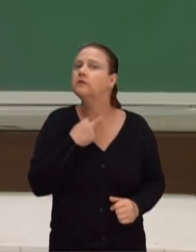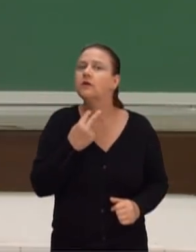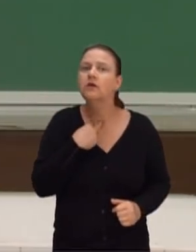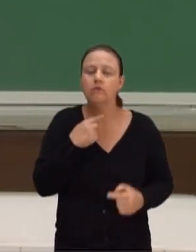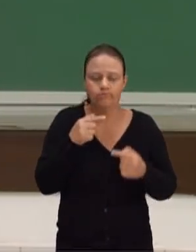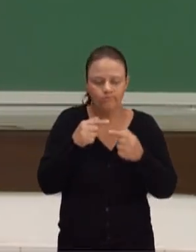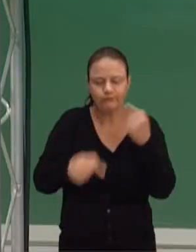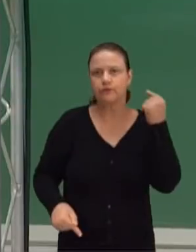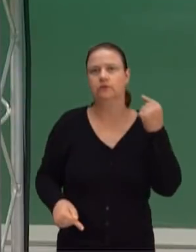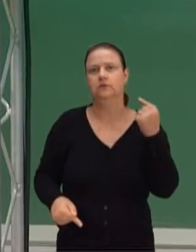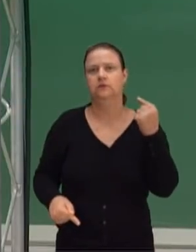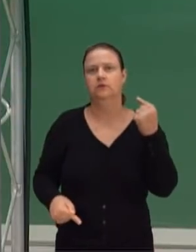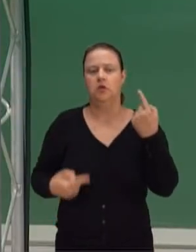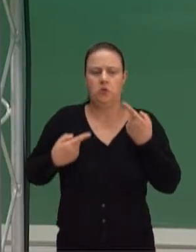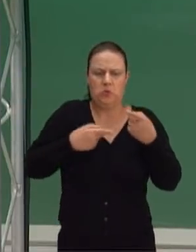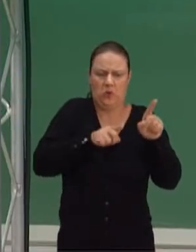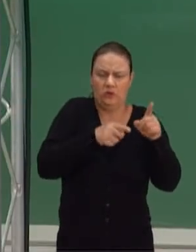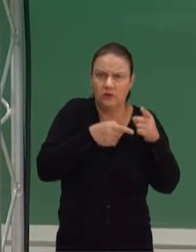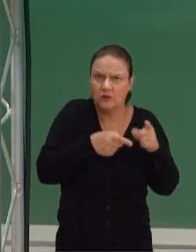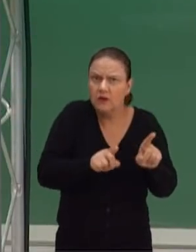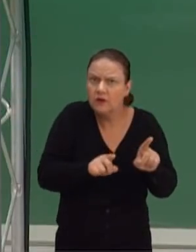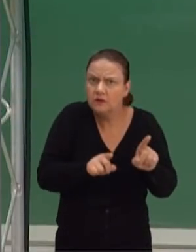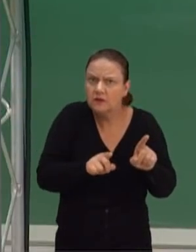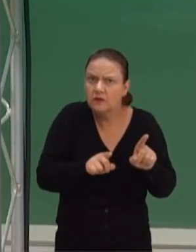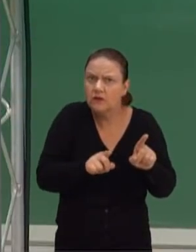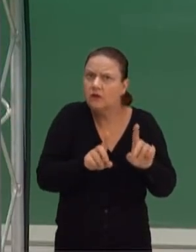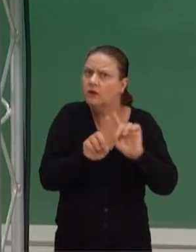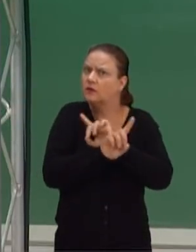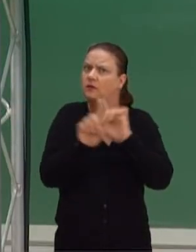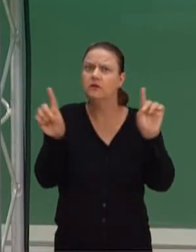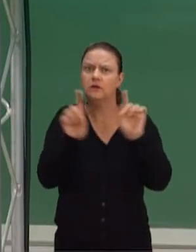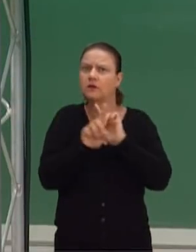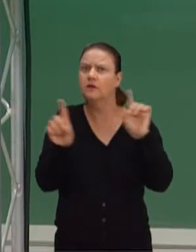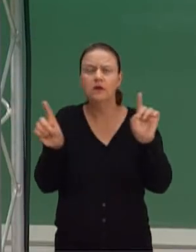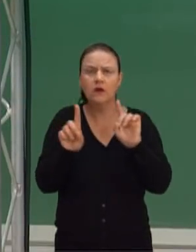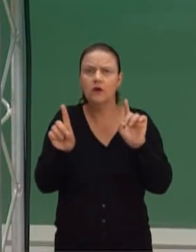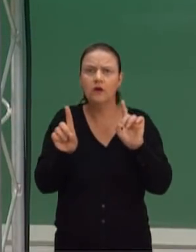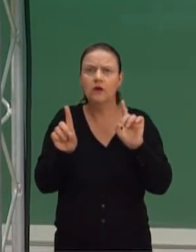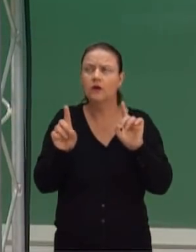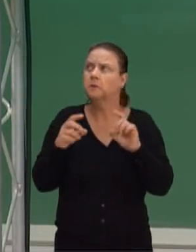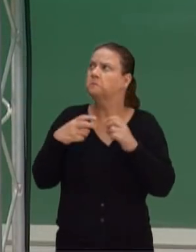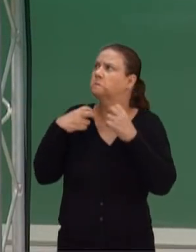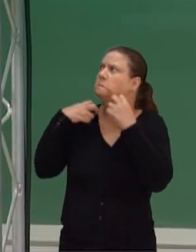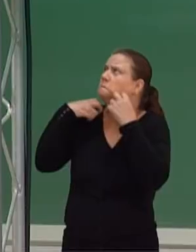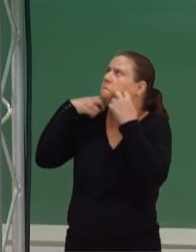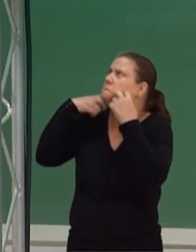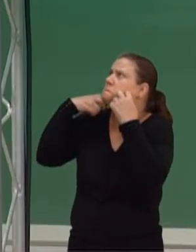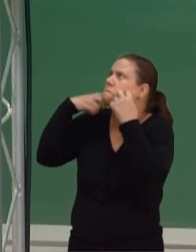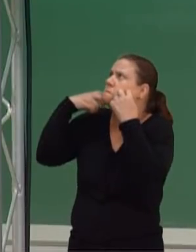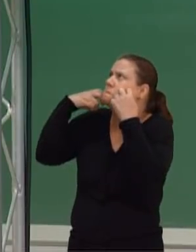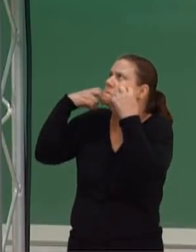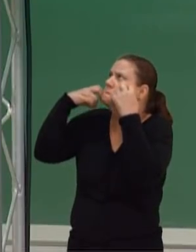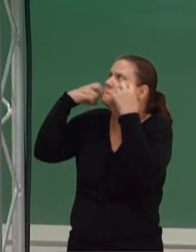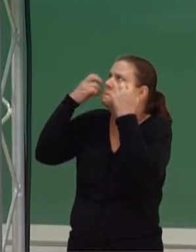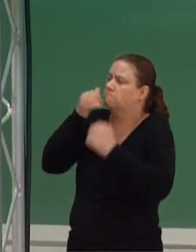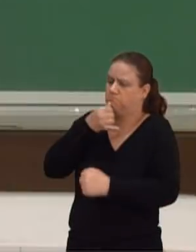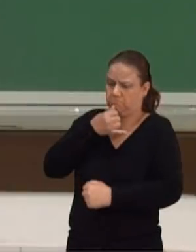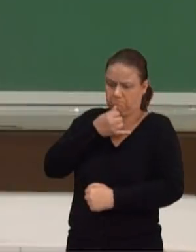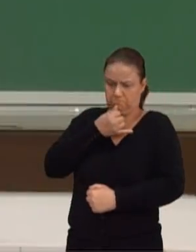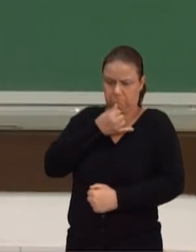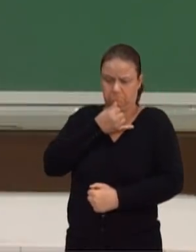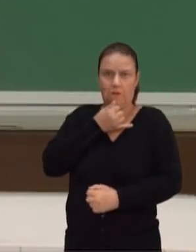de chacota. O texto do nosso colega não pode servir para que ele fique envergonhado de ter apresentado o texto